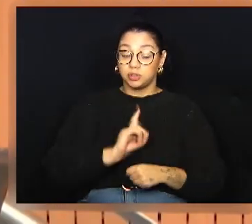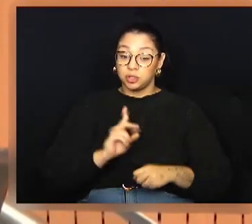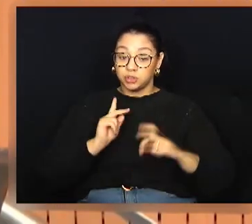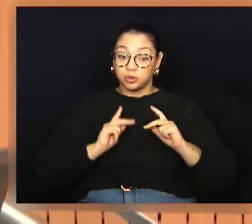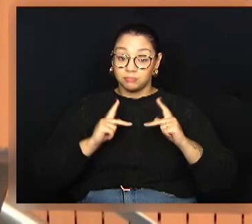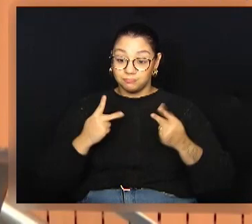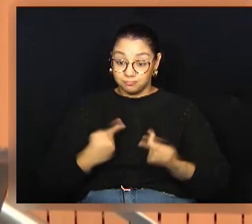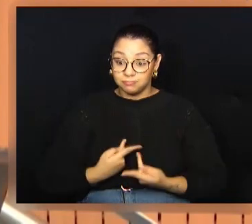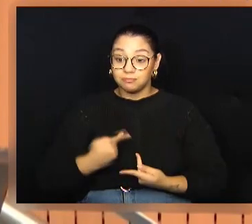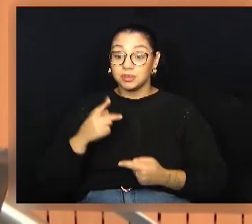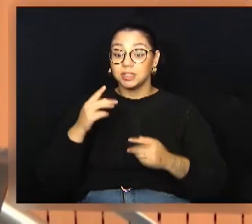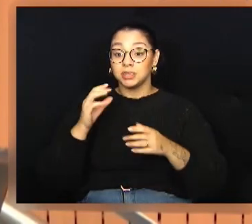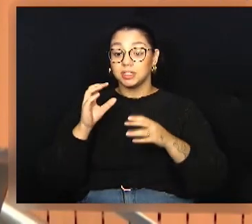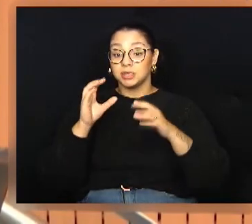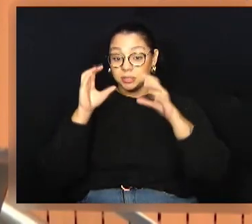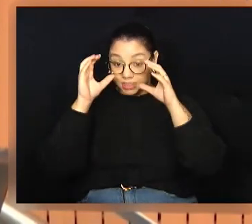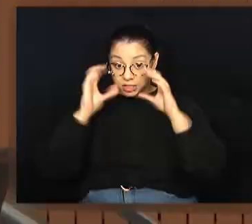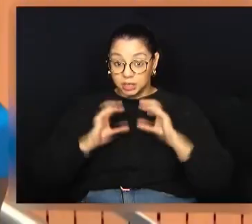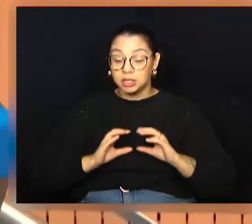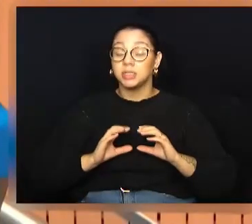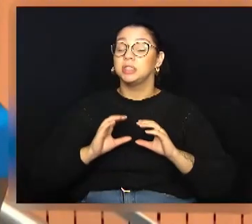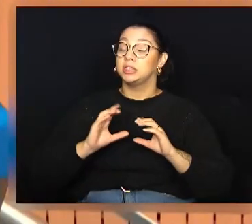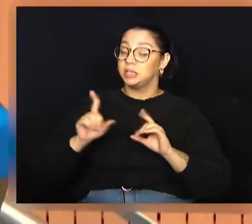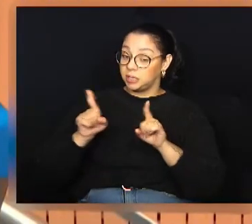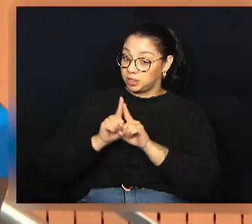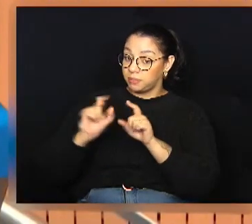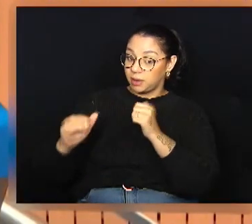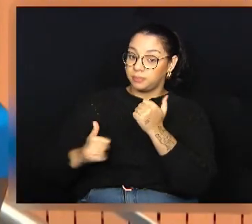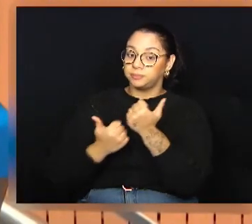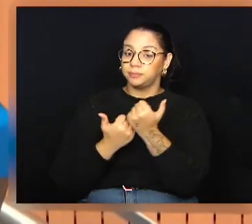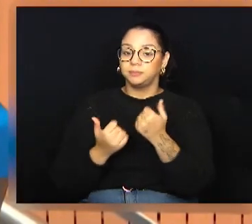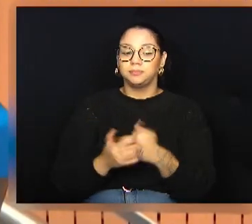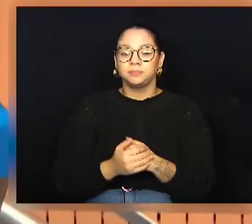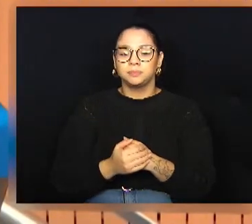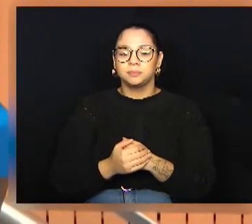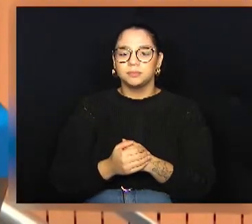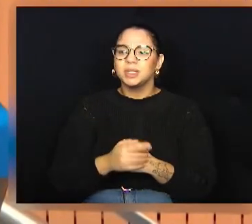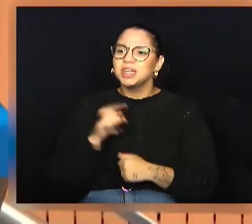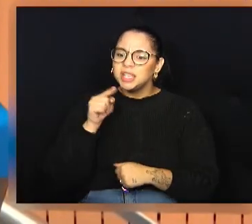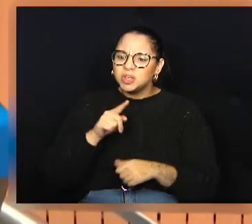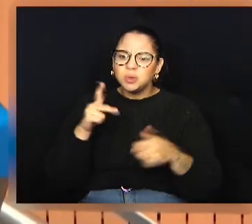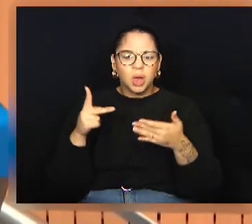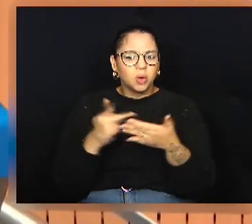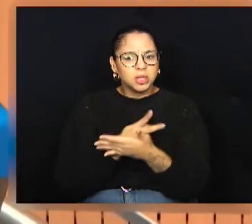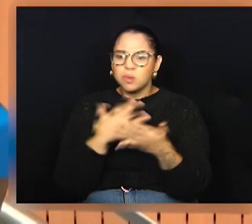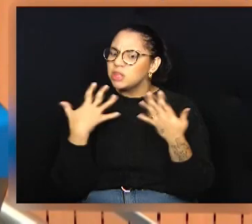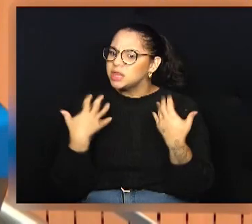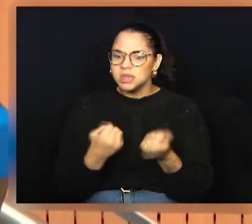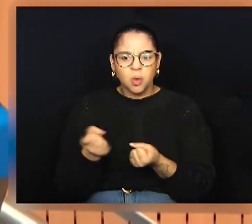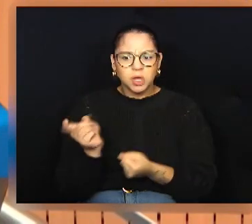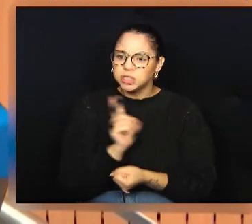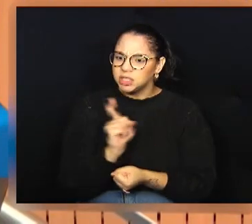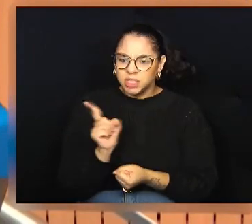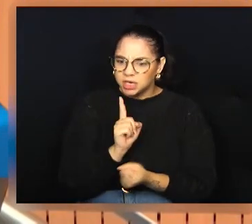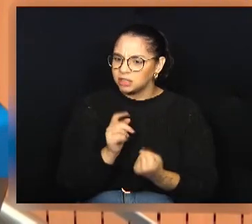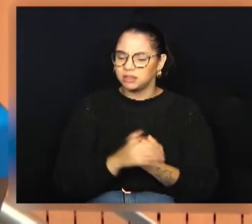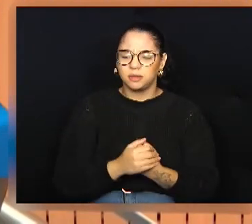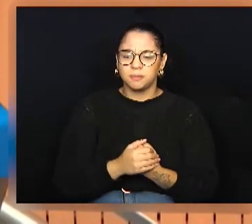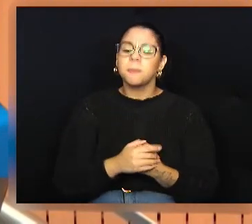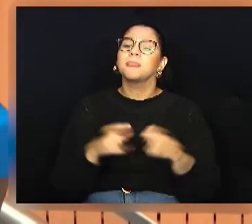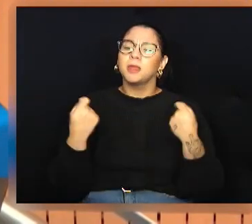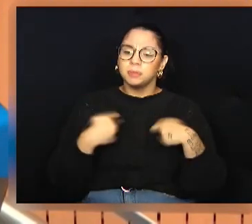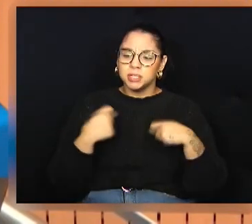e Cidadania, reforçou o protesto. Esse tipo de atitude é inaceitável. A gente precisa que a